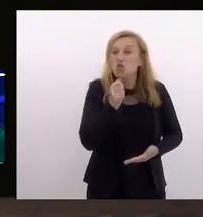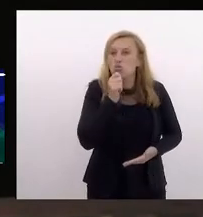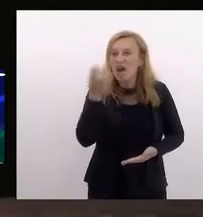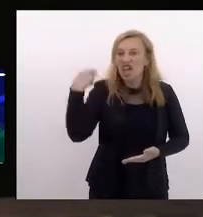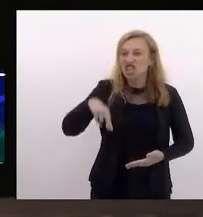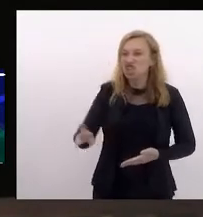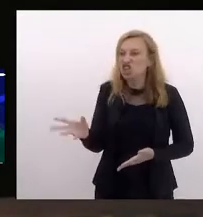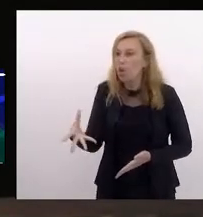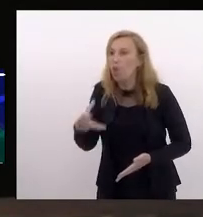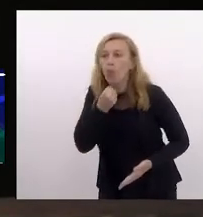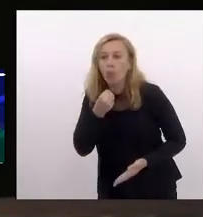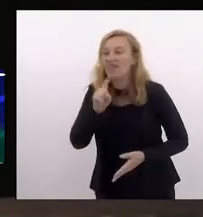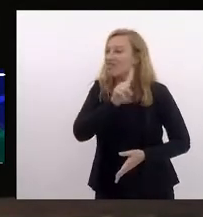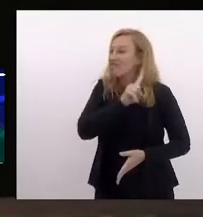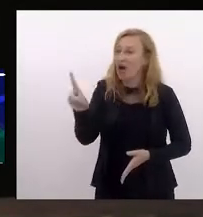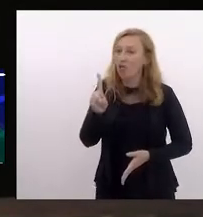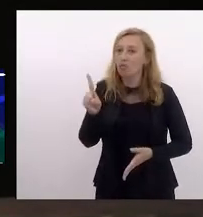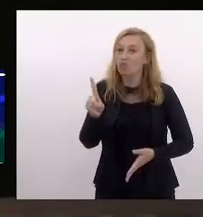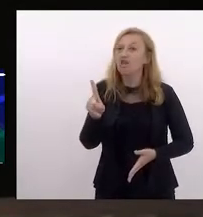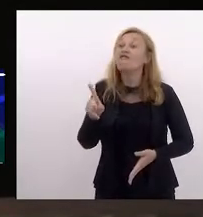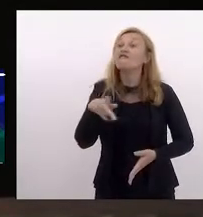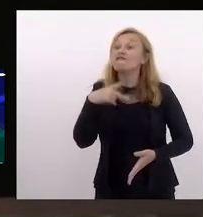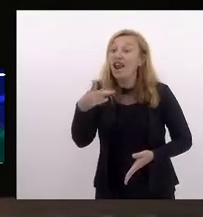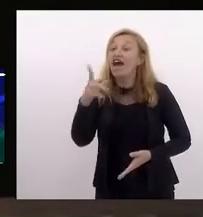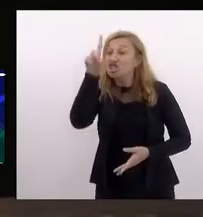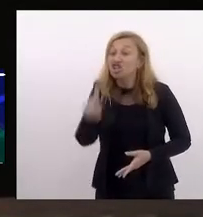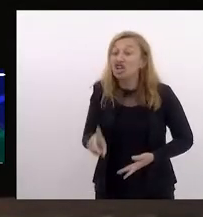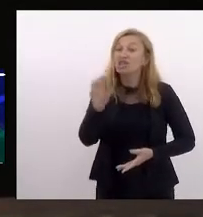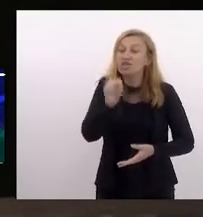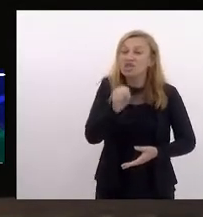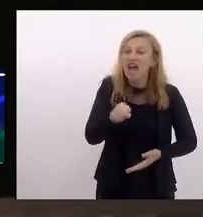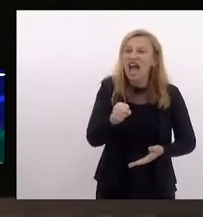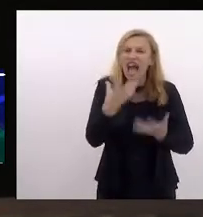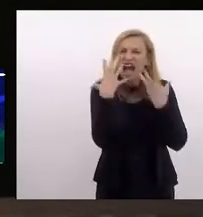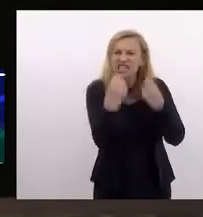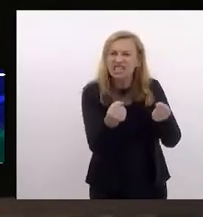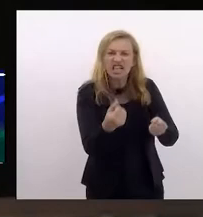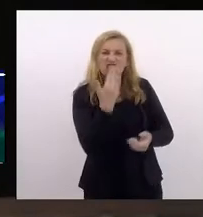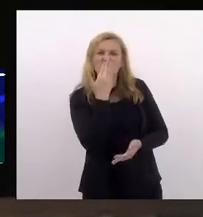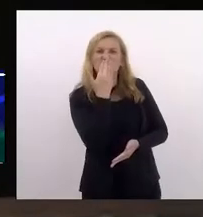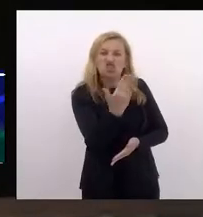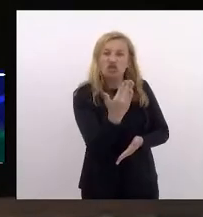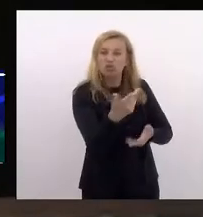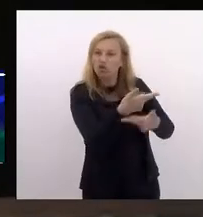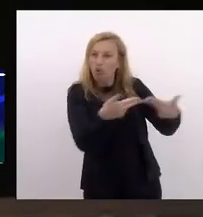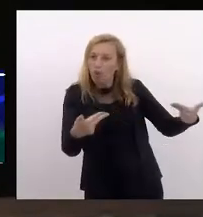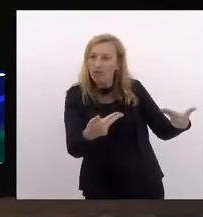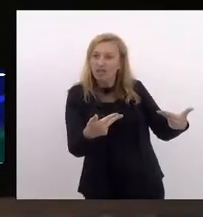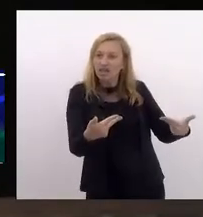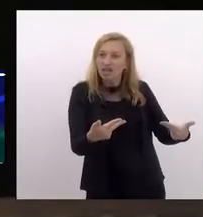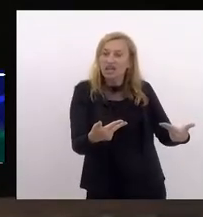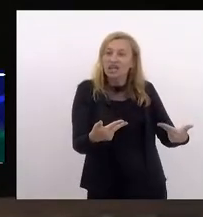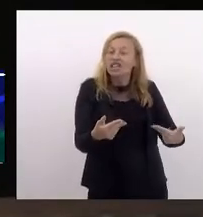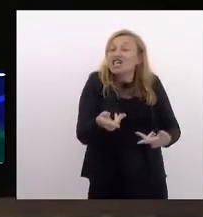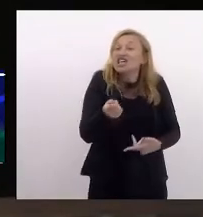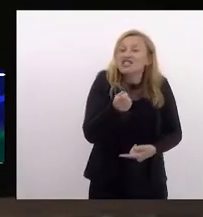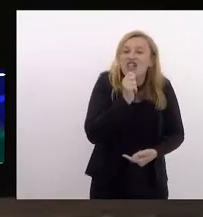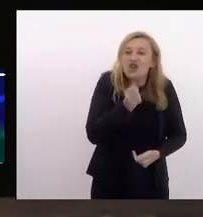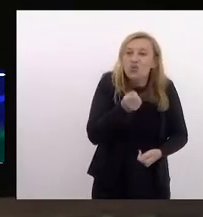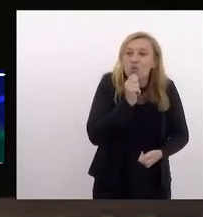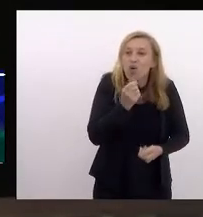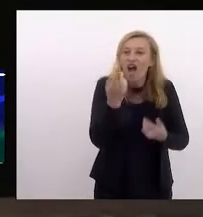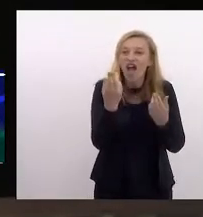delas para cada é isso que a gente tem que ver nós não podemos admitir o objetivo de coisa nenhuma